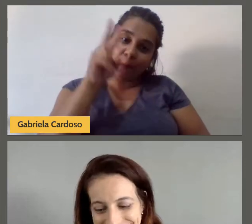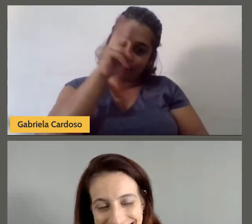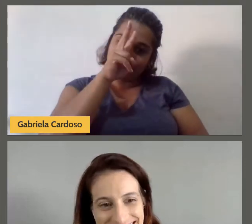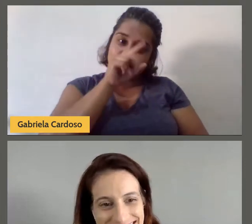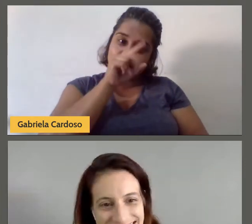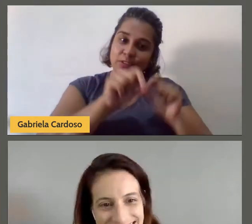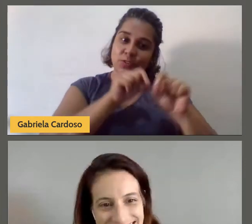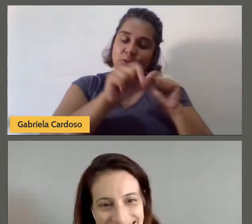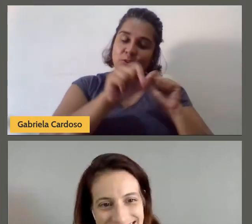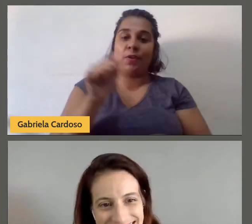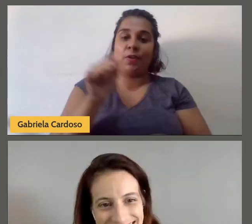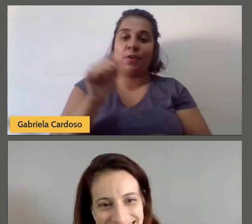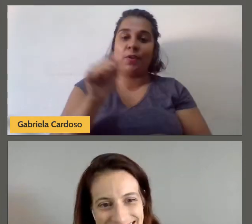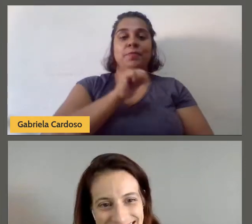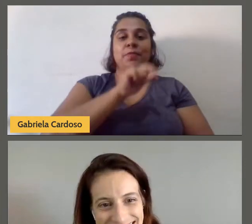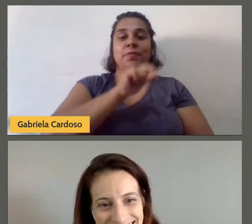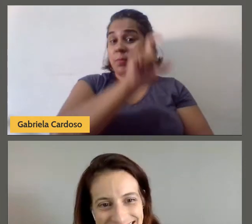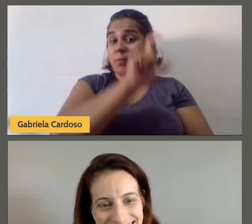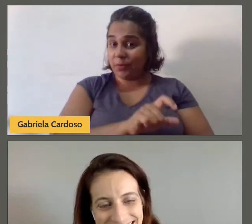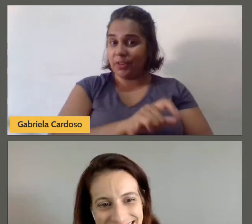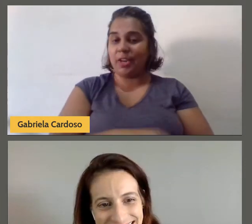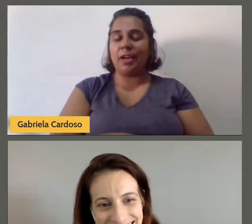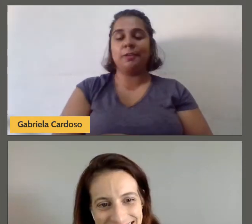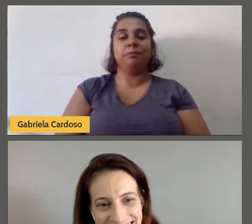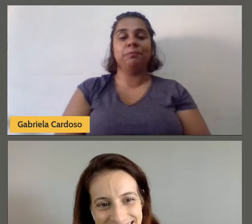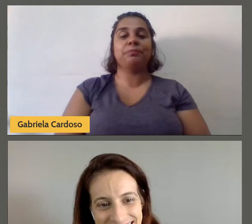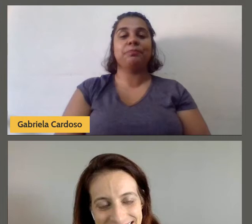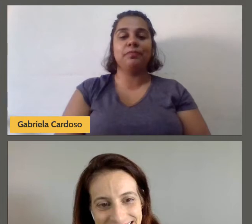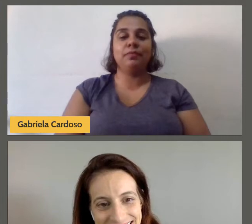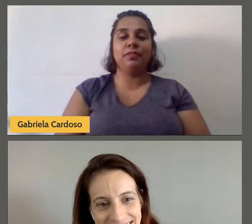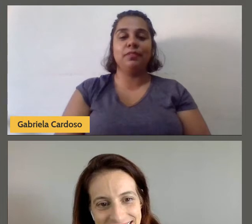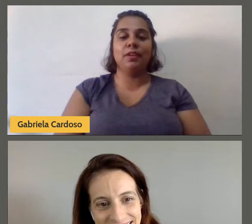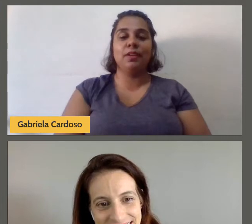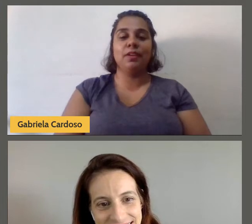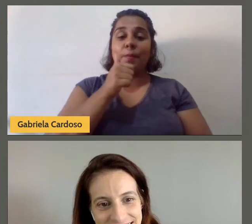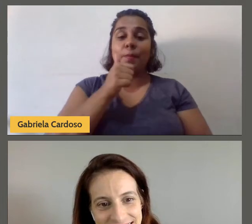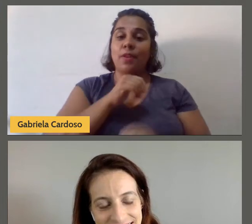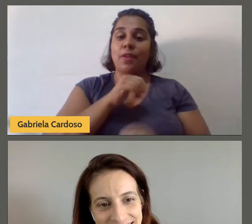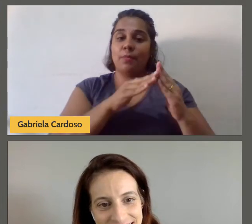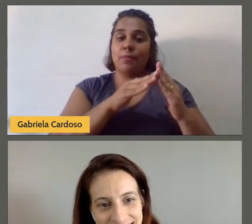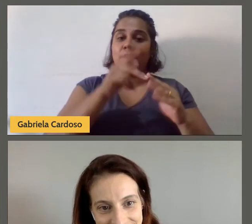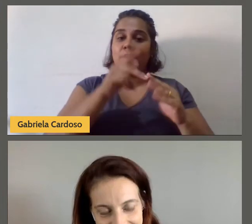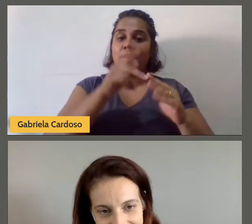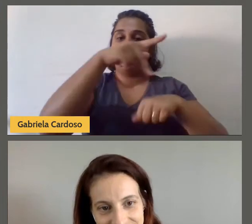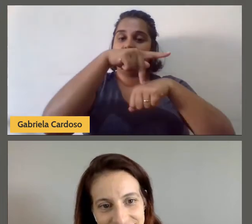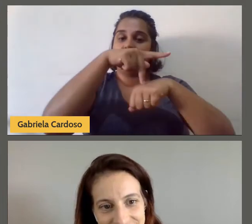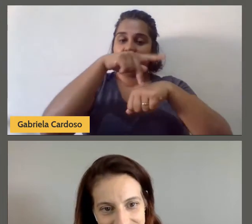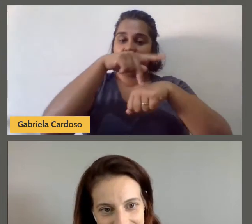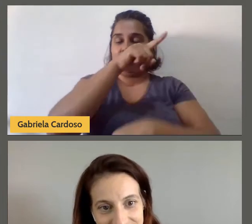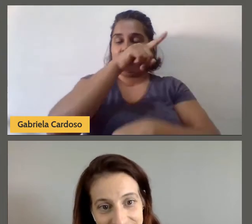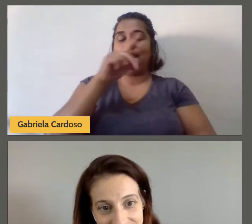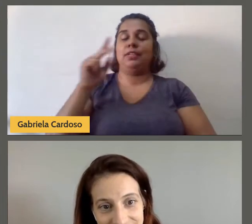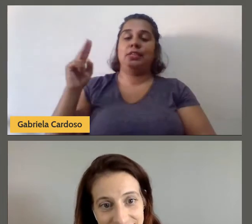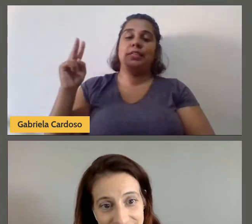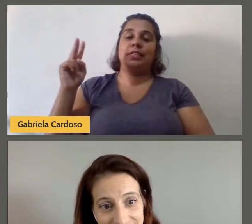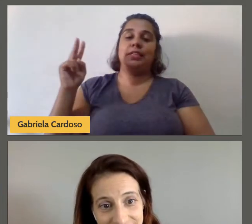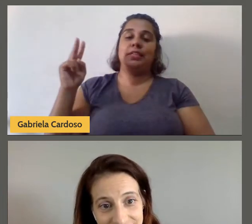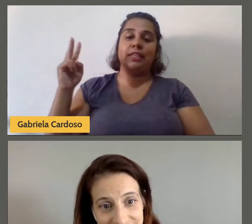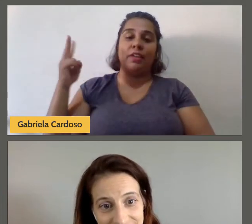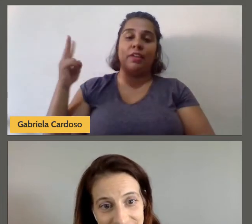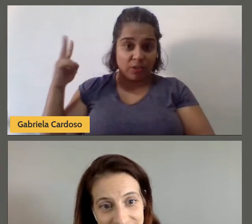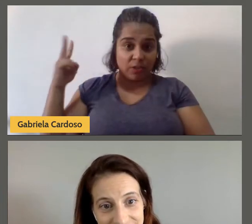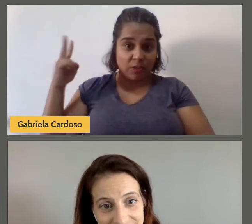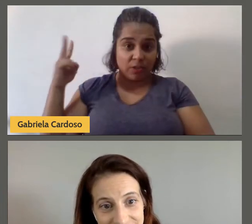Ilmari, a gente sempre fala dela, ela é uma venezuelana que chegou aqui no Brasil, formada em terapia ocupacional, ou seja, uma pessoa que teve uma oportunidade boa